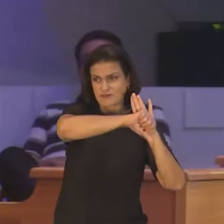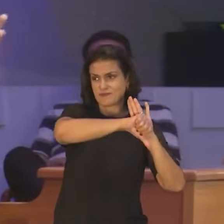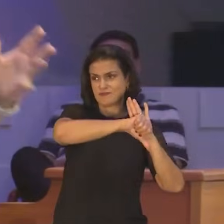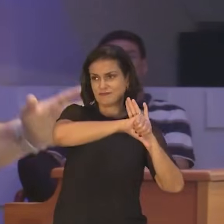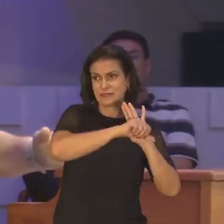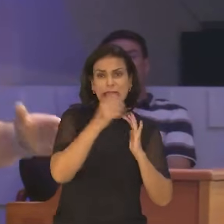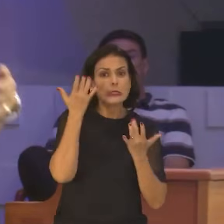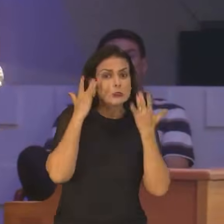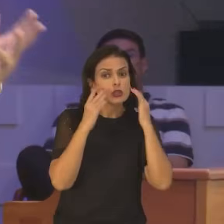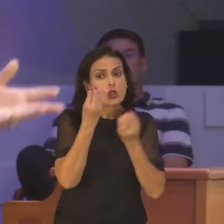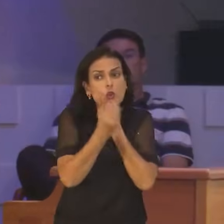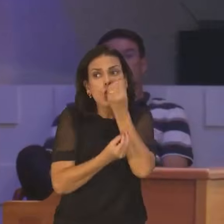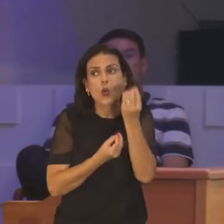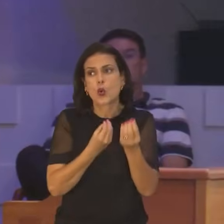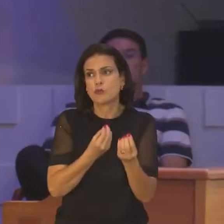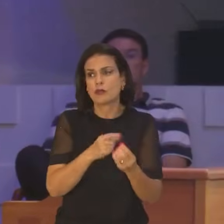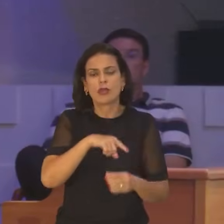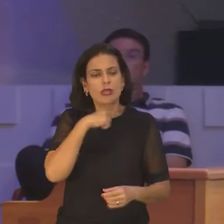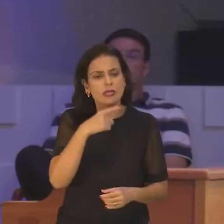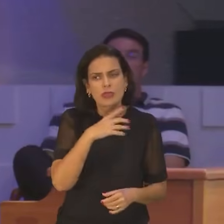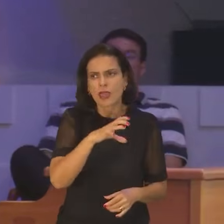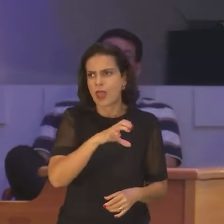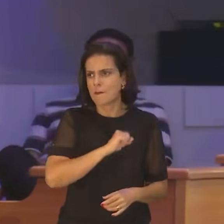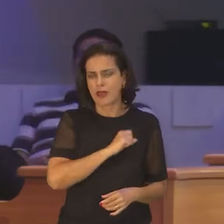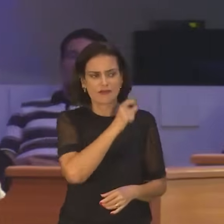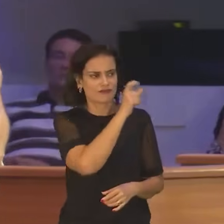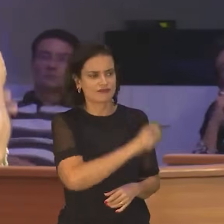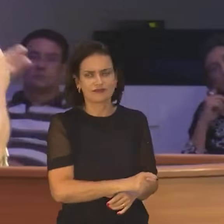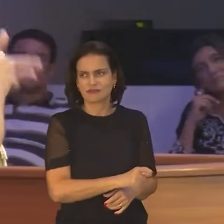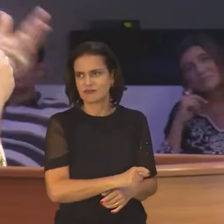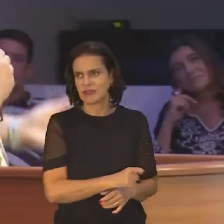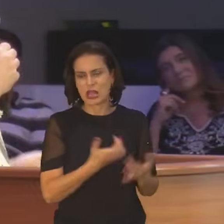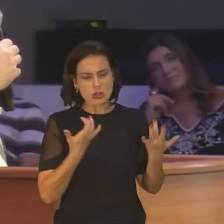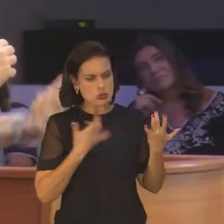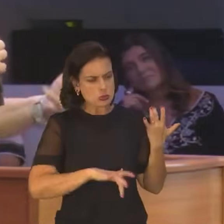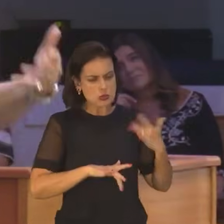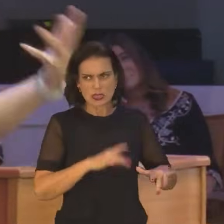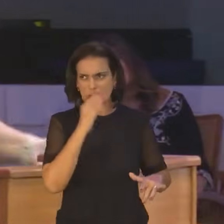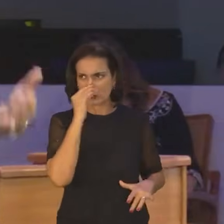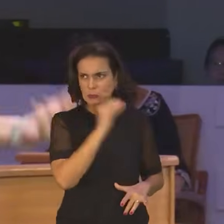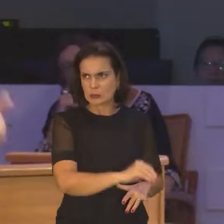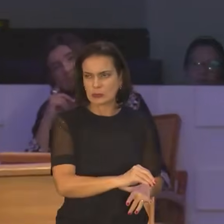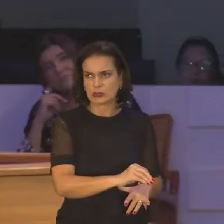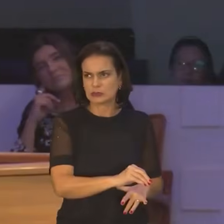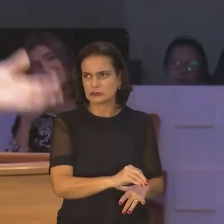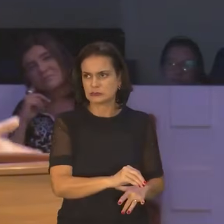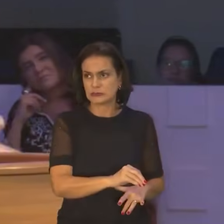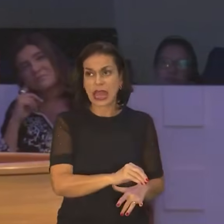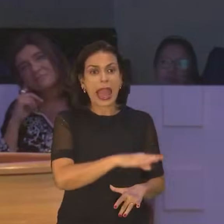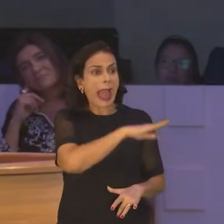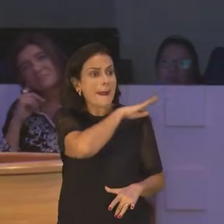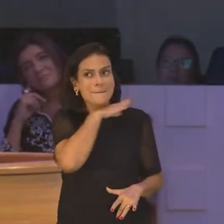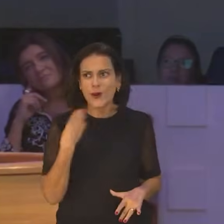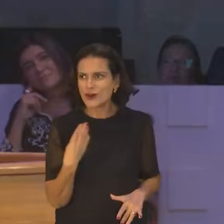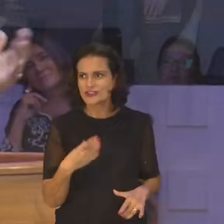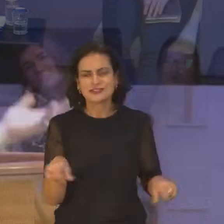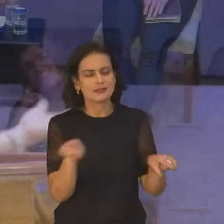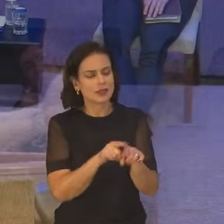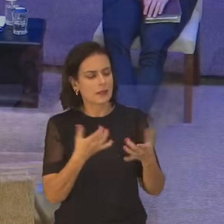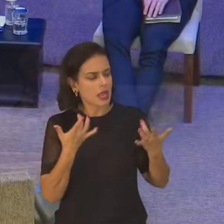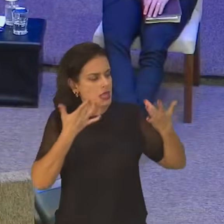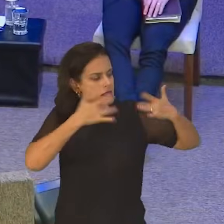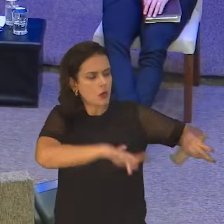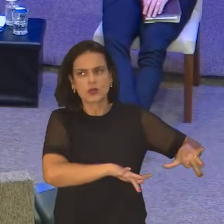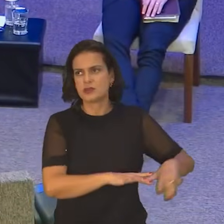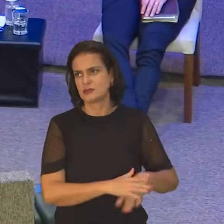sei como vou te dizer, ninguém me amava, ninguém me suportava, ninguém me queria. Eu fui rejeitado pela própria morte várias vezes. Ou seja, nem a morte